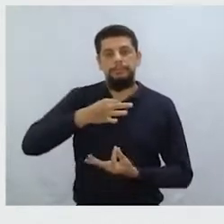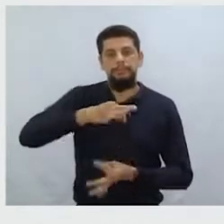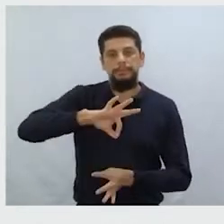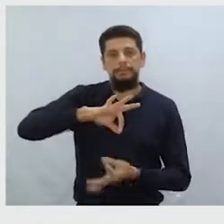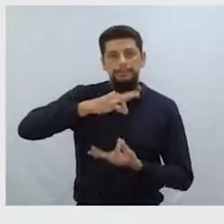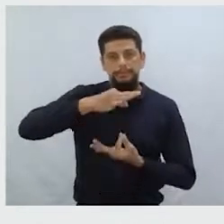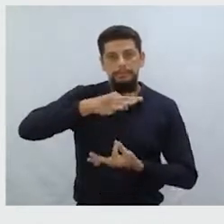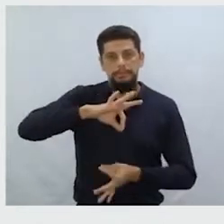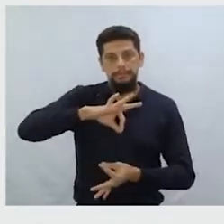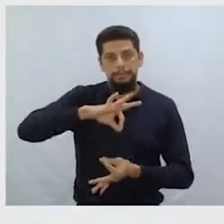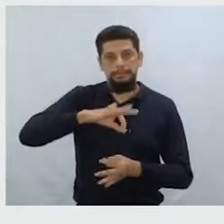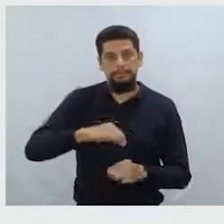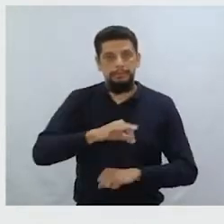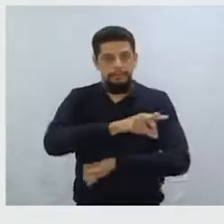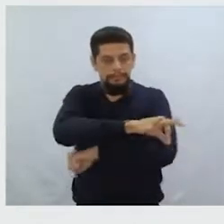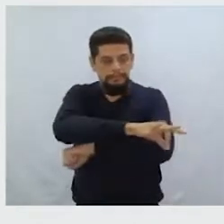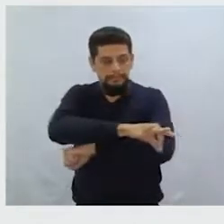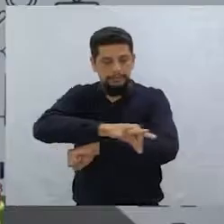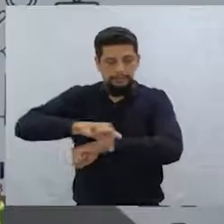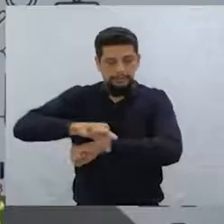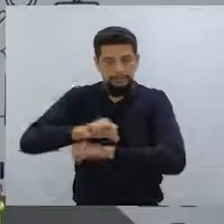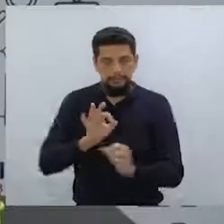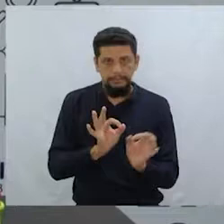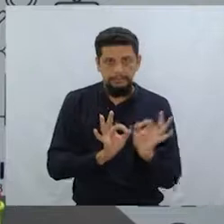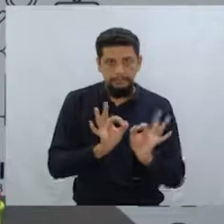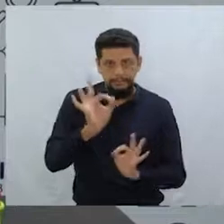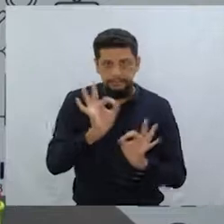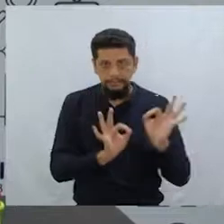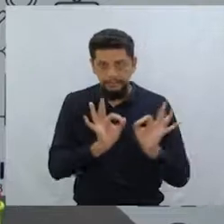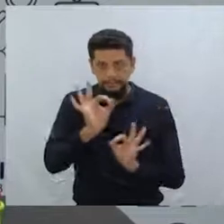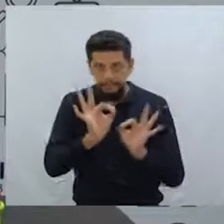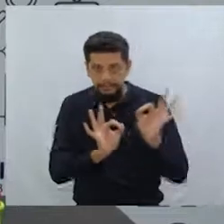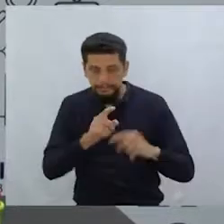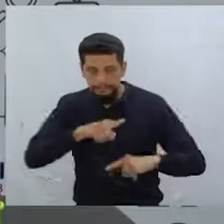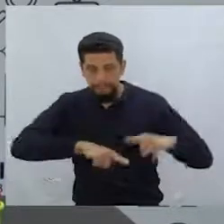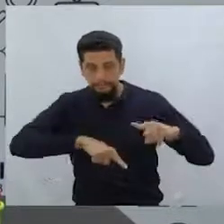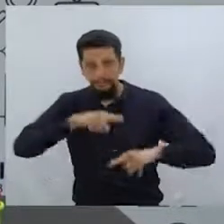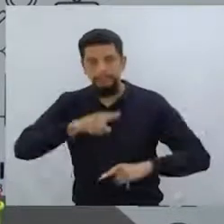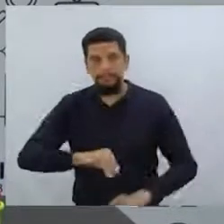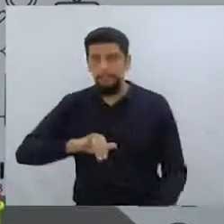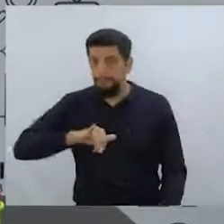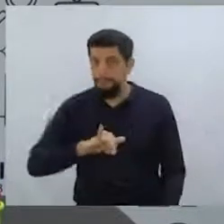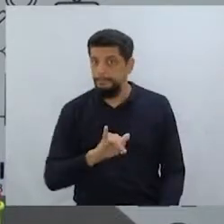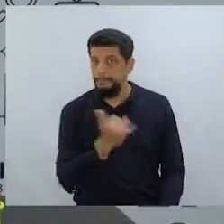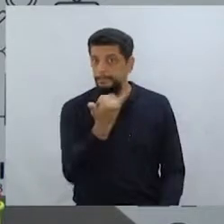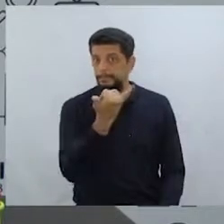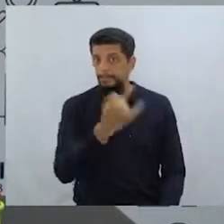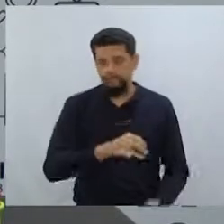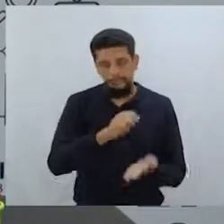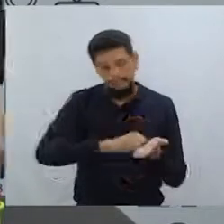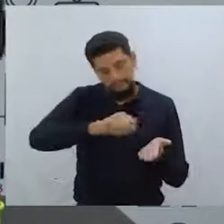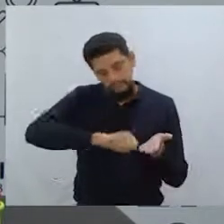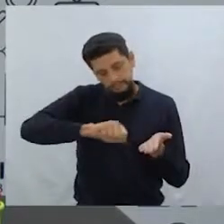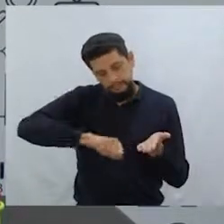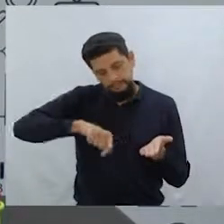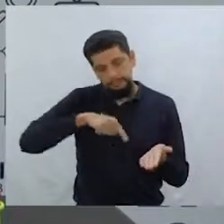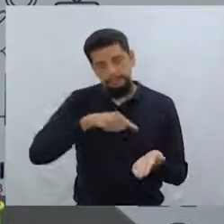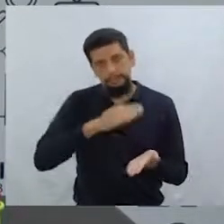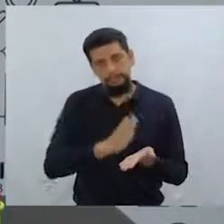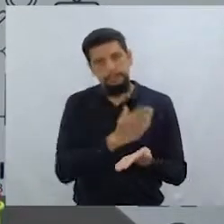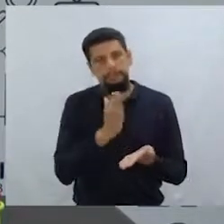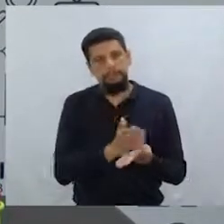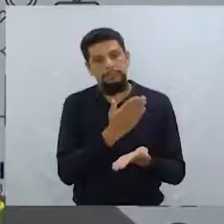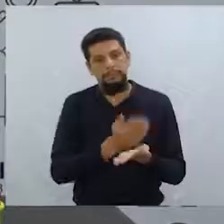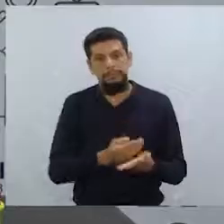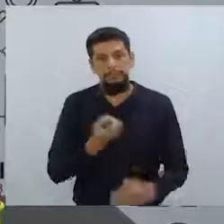uma folha e a régua. Organizem tudo aí e aproveitem para escrever no caderno